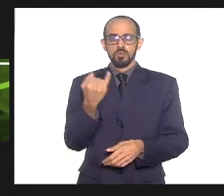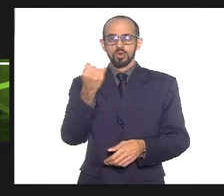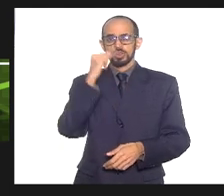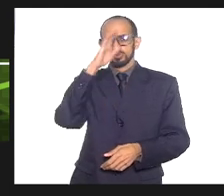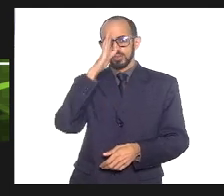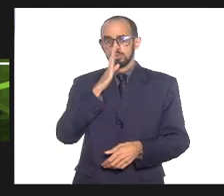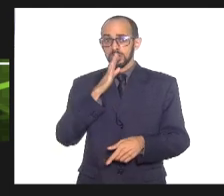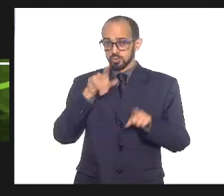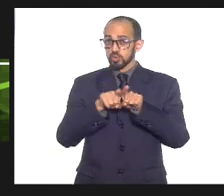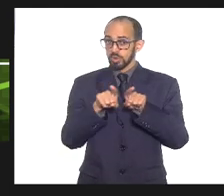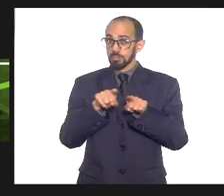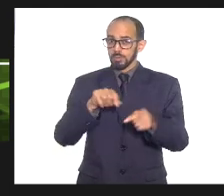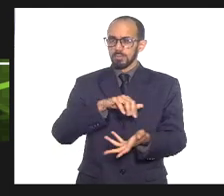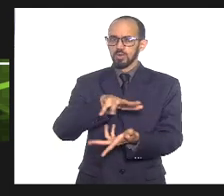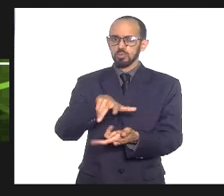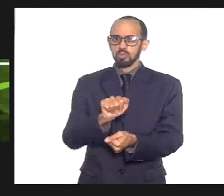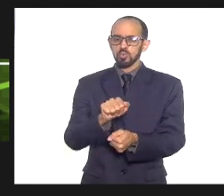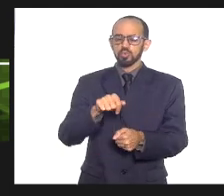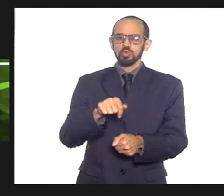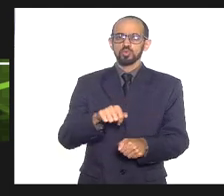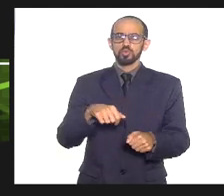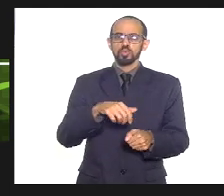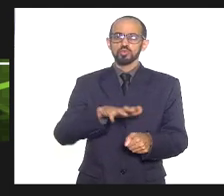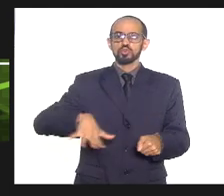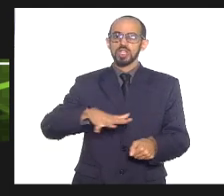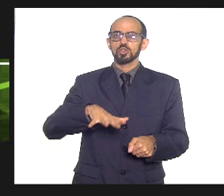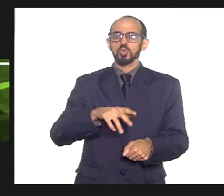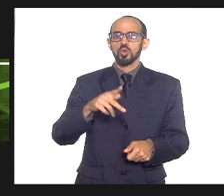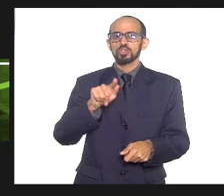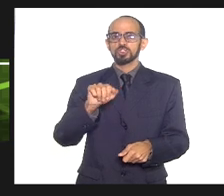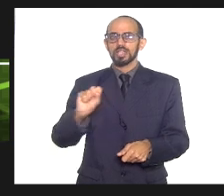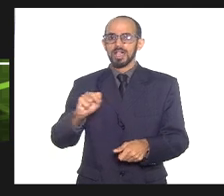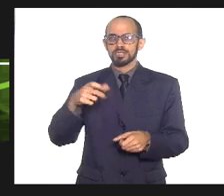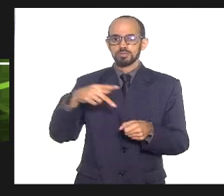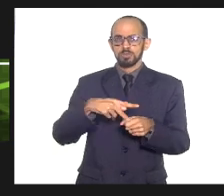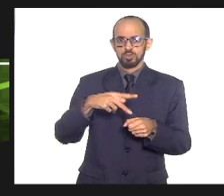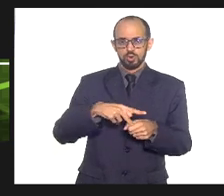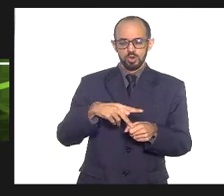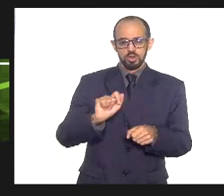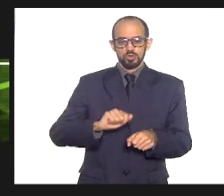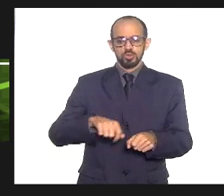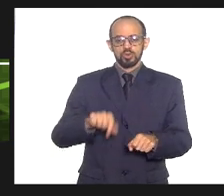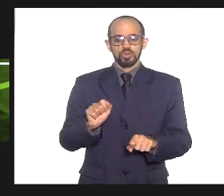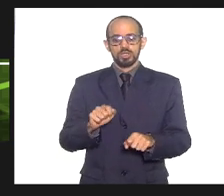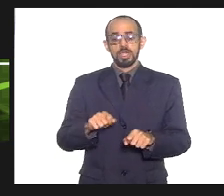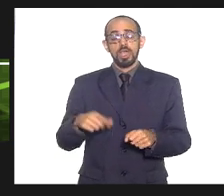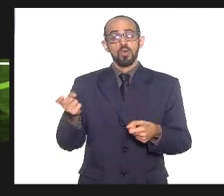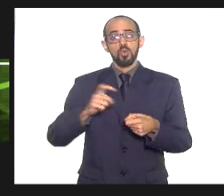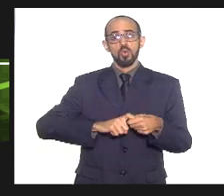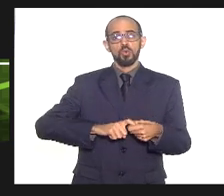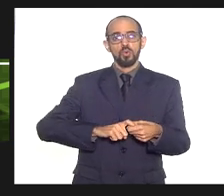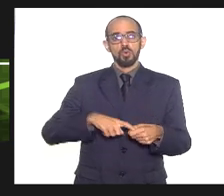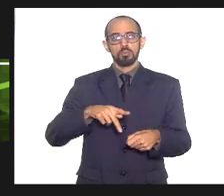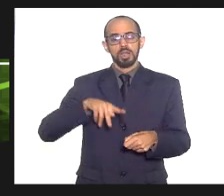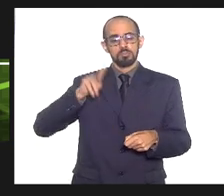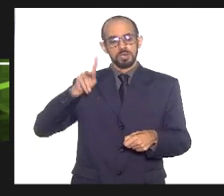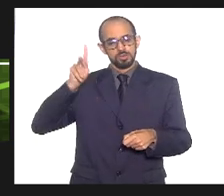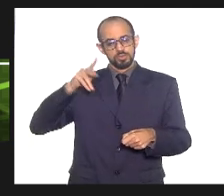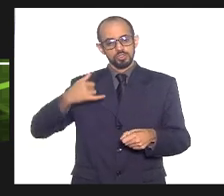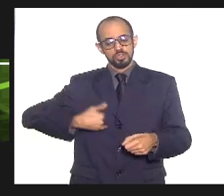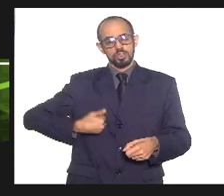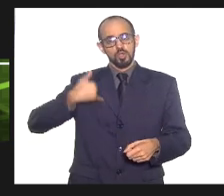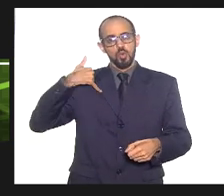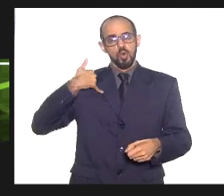para o mundo, no setor de petróleo e gás, offshore, o ativo de Roncador, operado pela Petrobras, onde hoje temos orgulho de